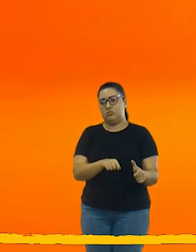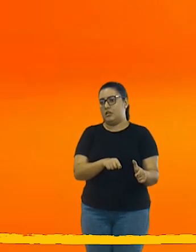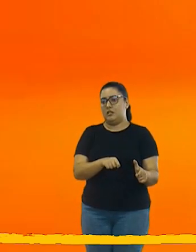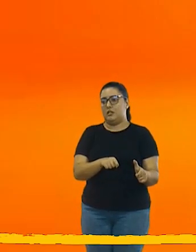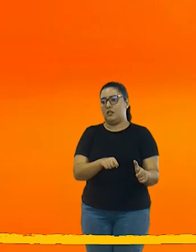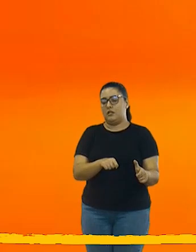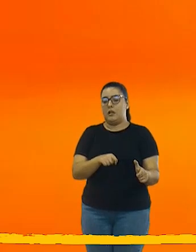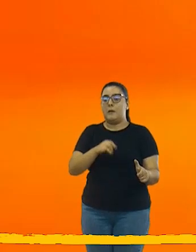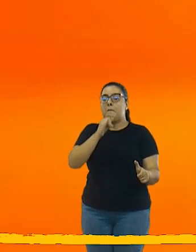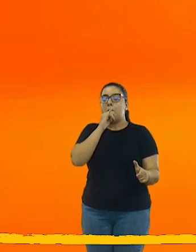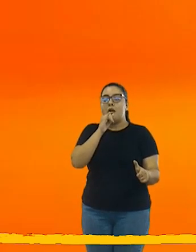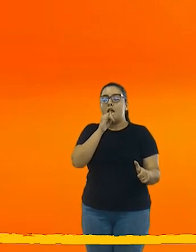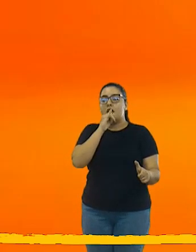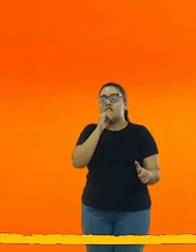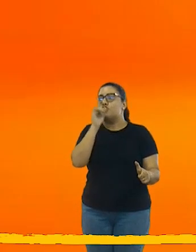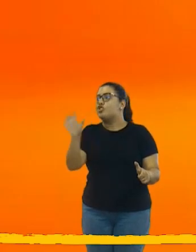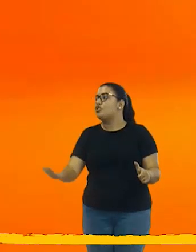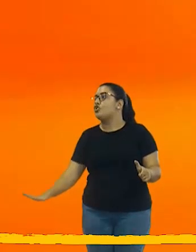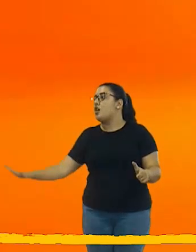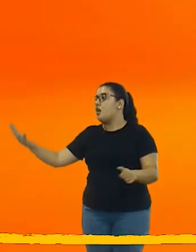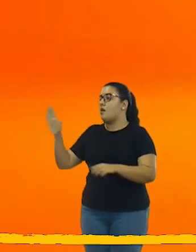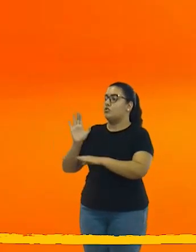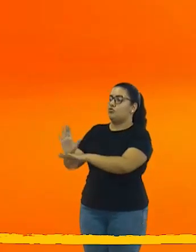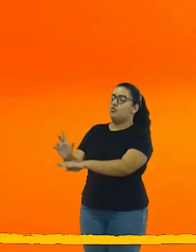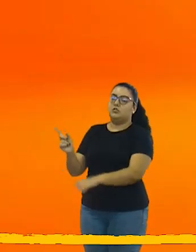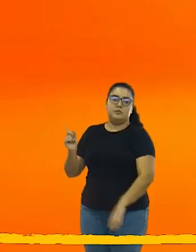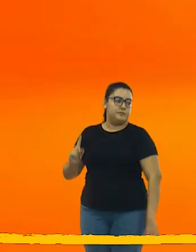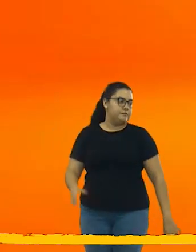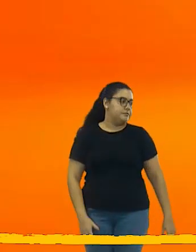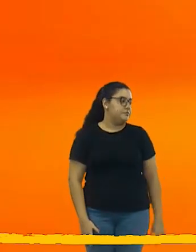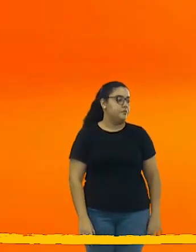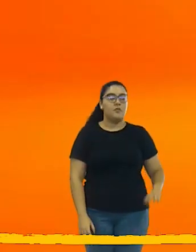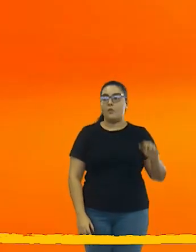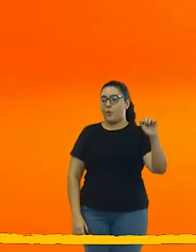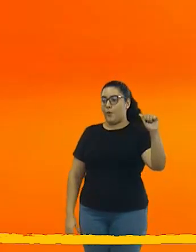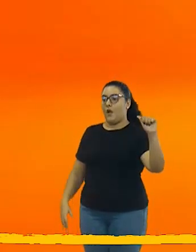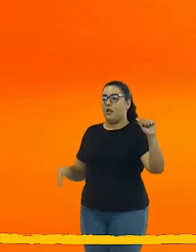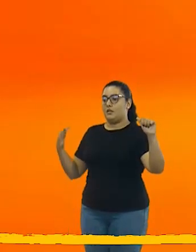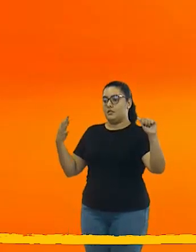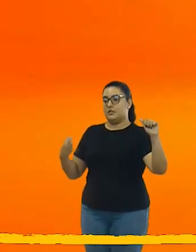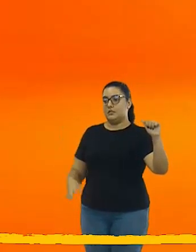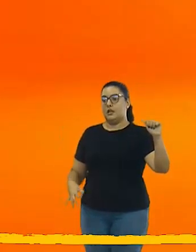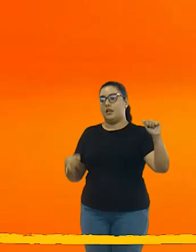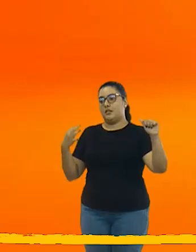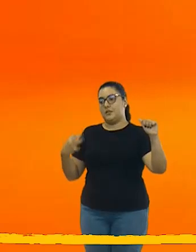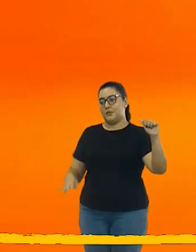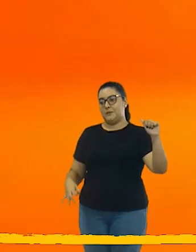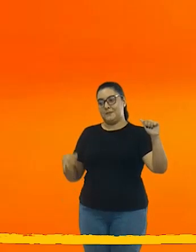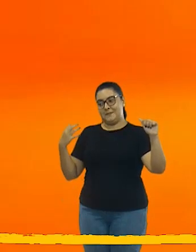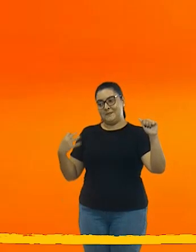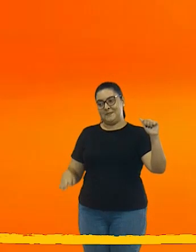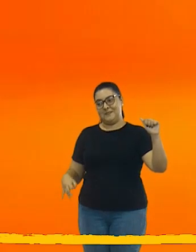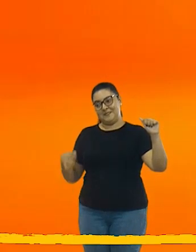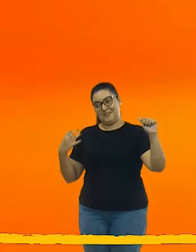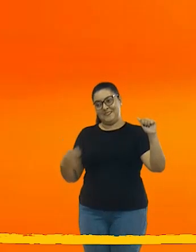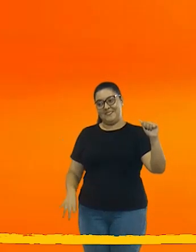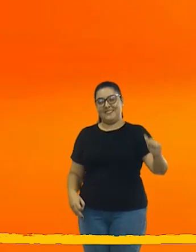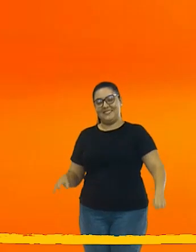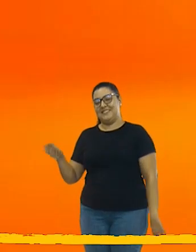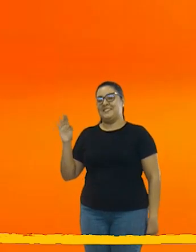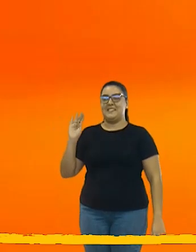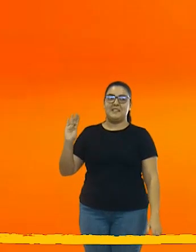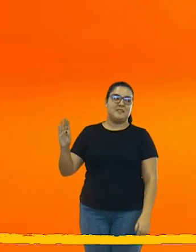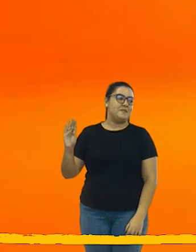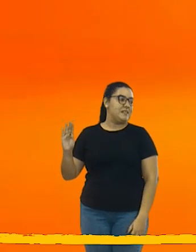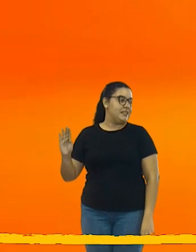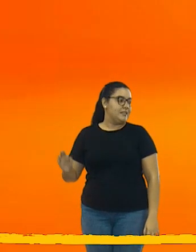a agricultura familiar em geral. Perfeito. Então o item A seria o item correto, tá, galera? Item B e o item C,